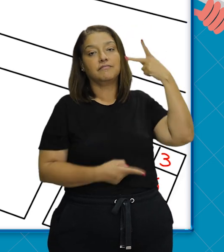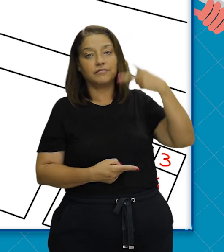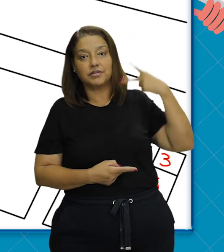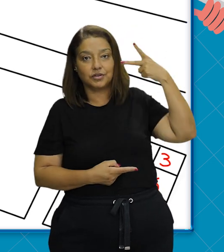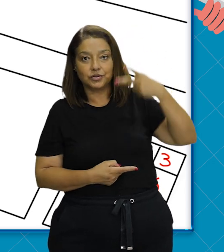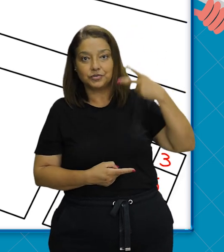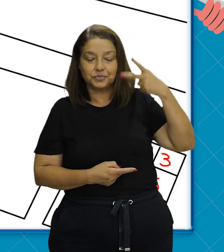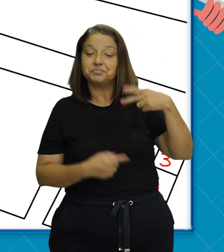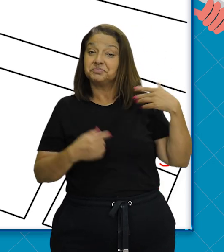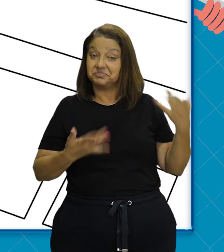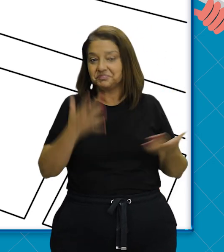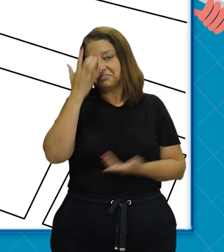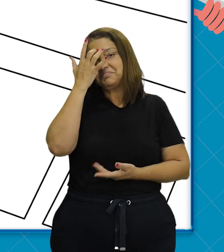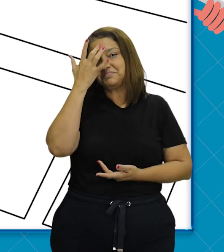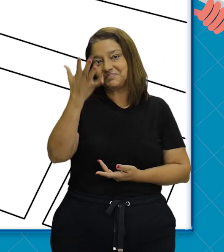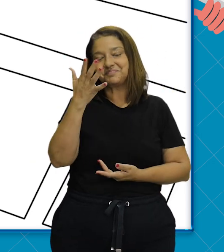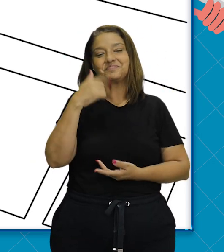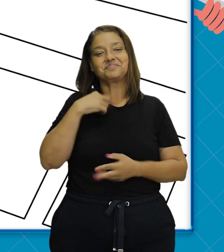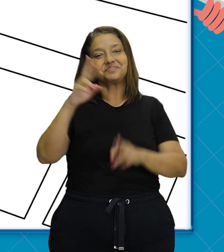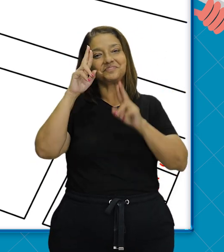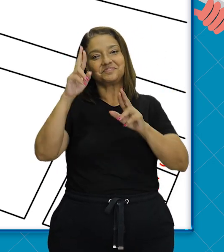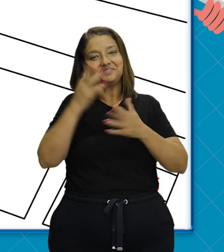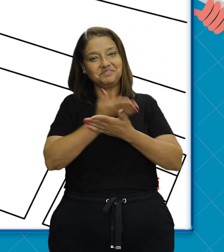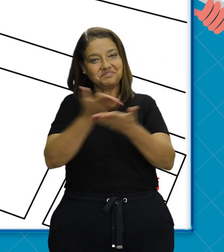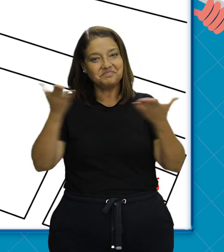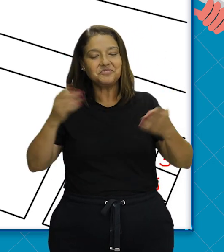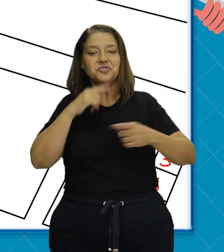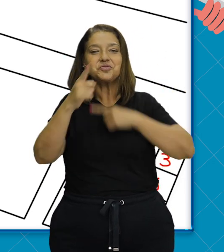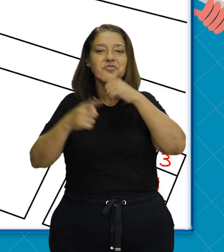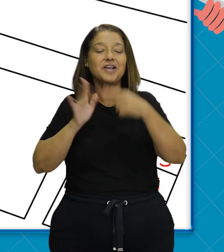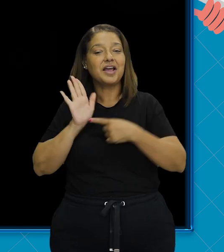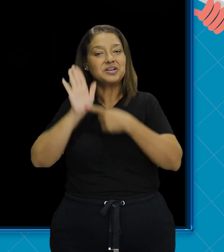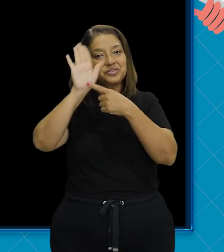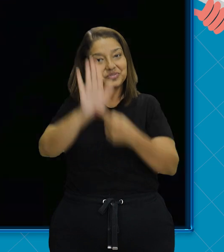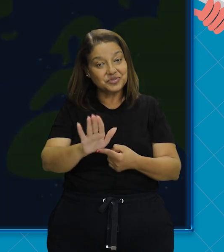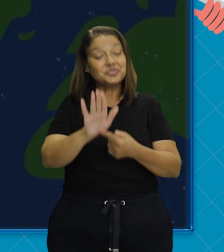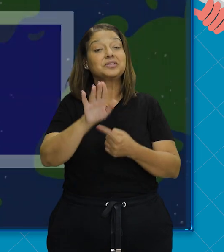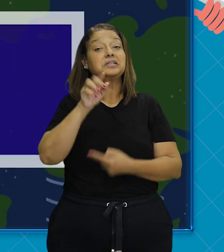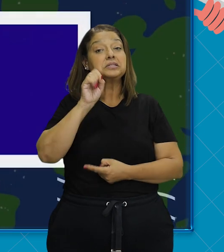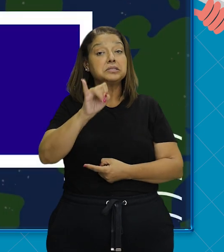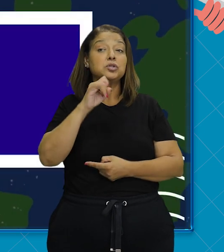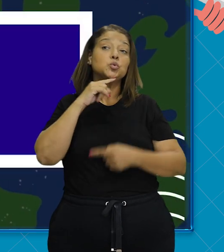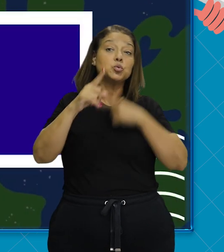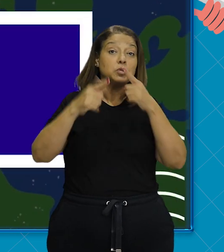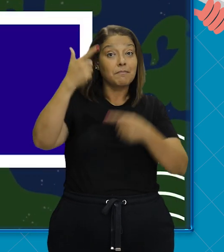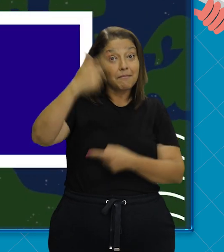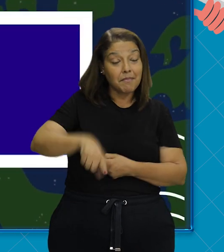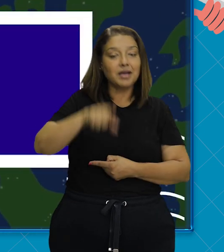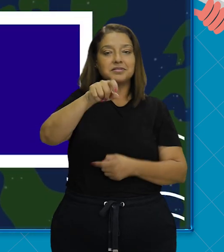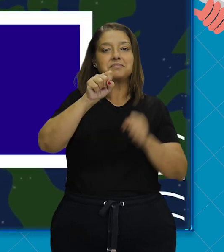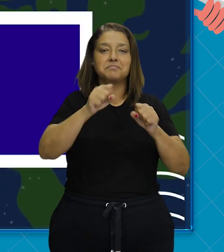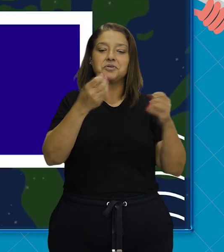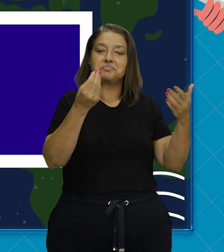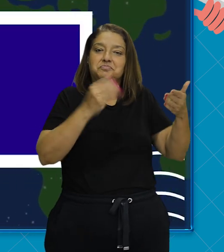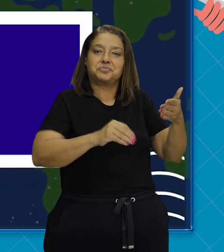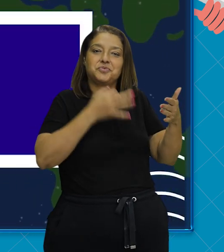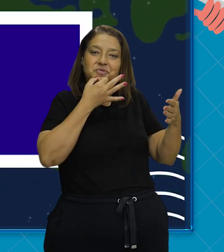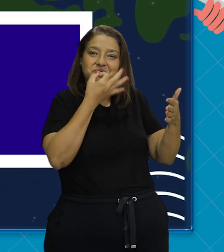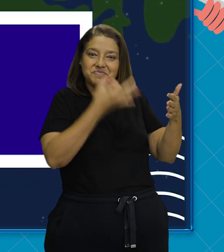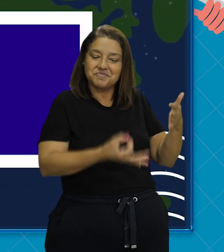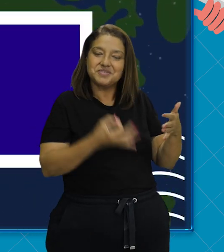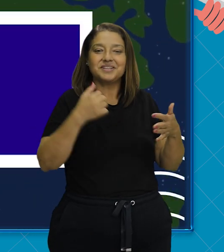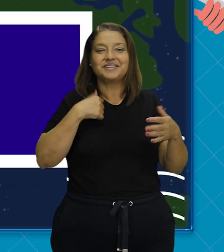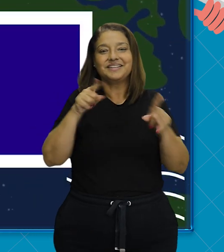os vereadores. Bem tranquilo isso, né? Eu espero ter sanado as suas dúvidas com relação a isso. Se sobrou alguma dúvida, deixa aí nos